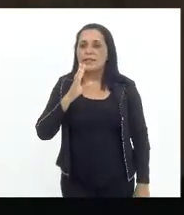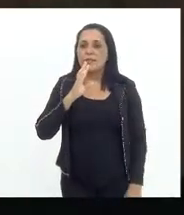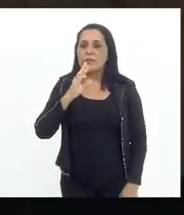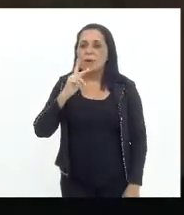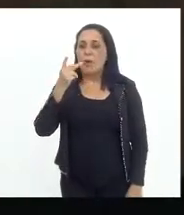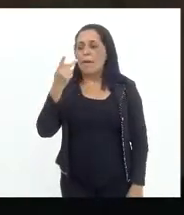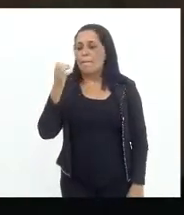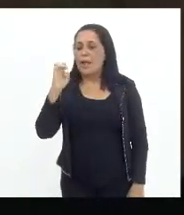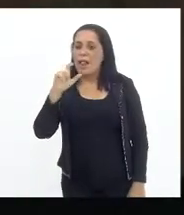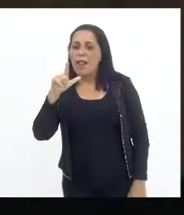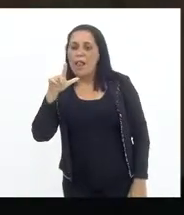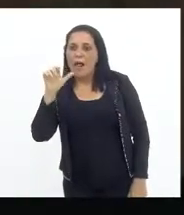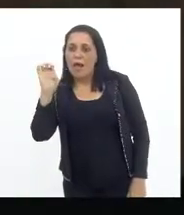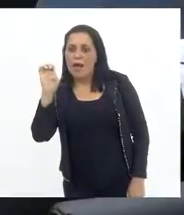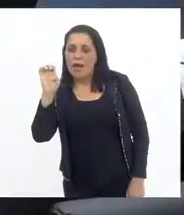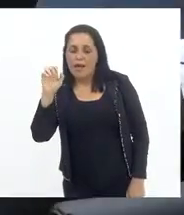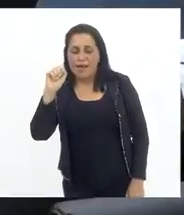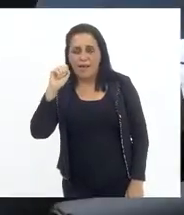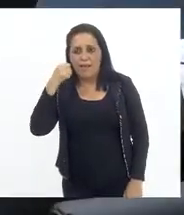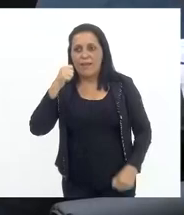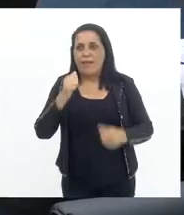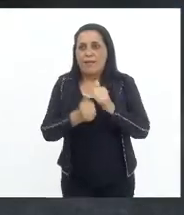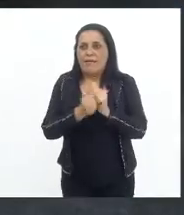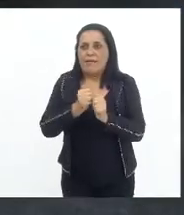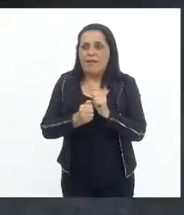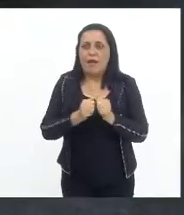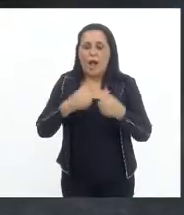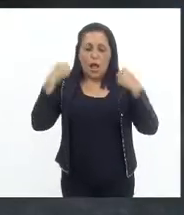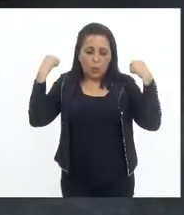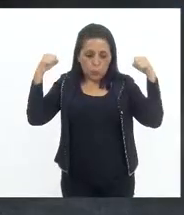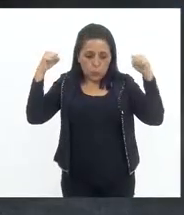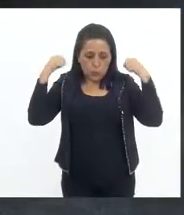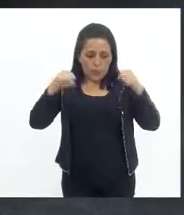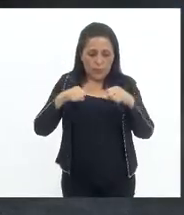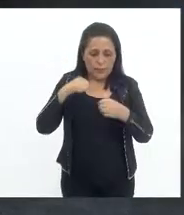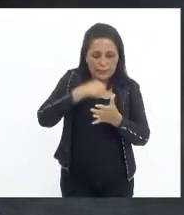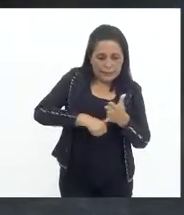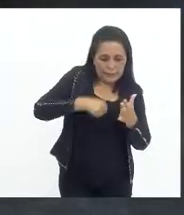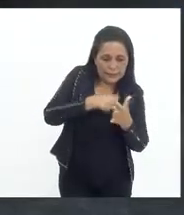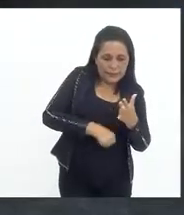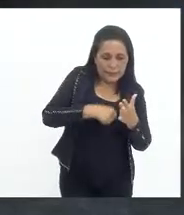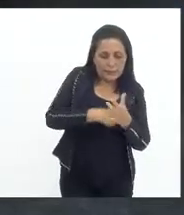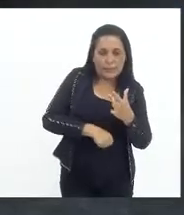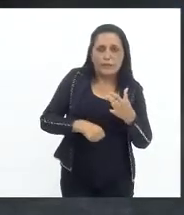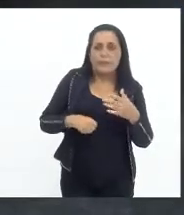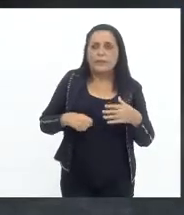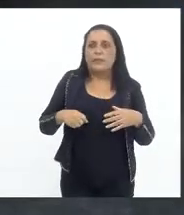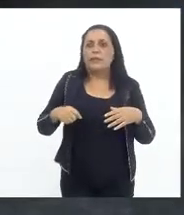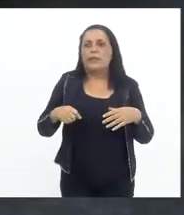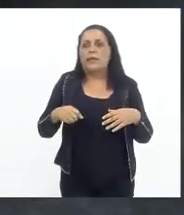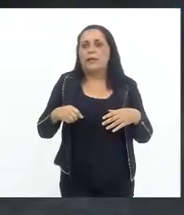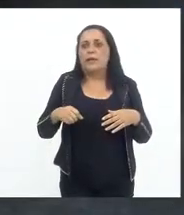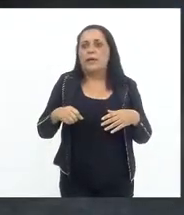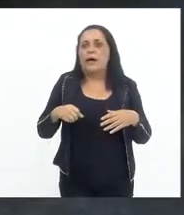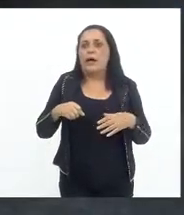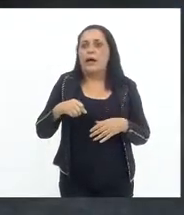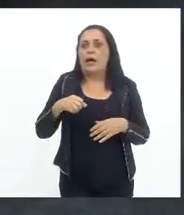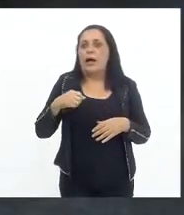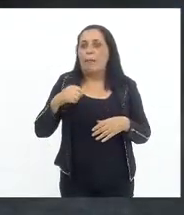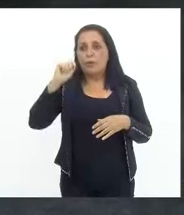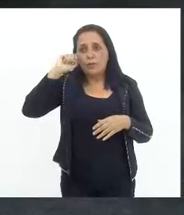a luta pelos negros e operários desempenhada por um clube que se ousou ser gigante, se ousou se